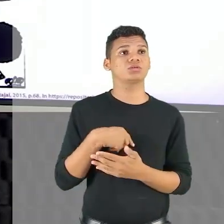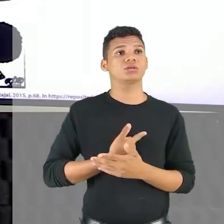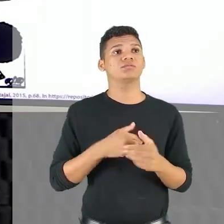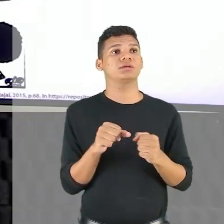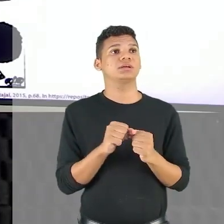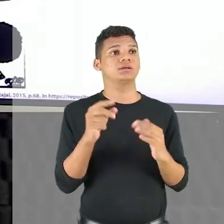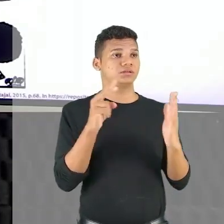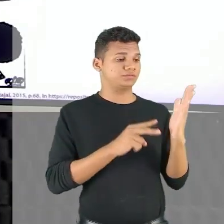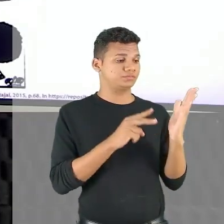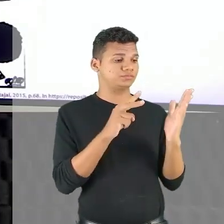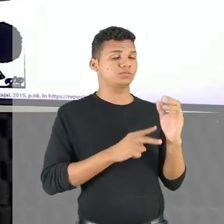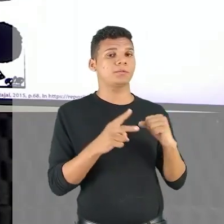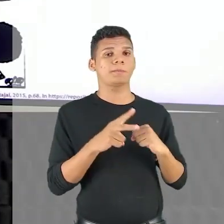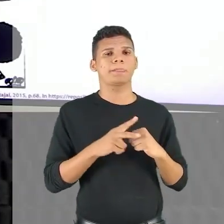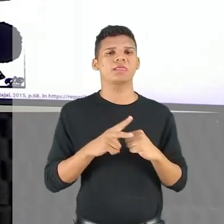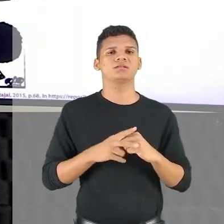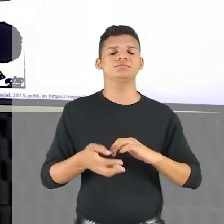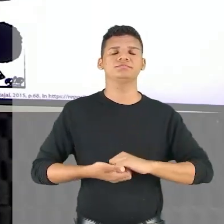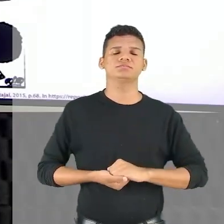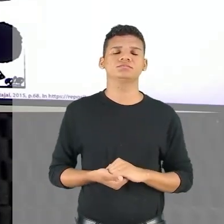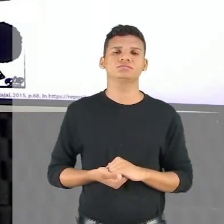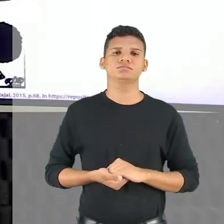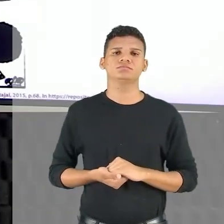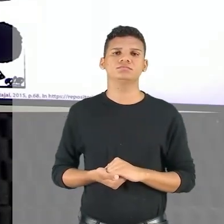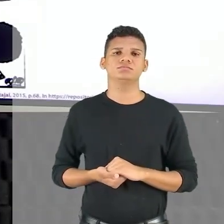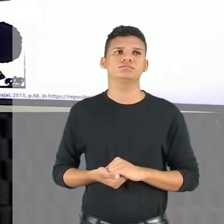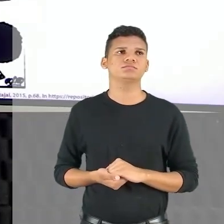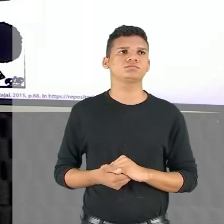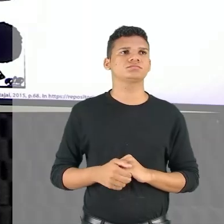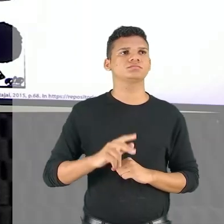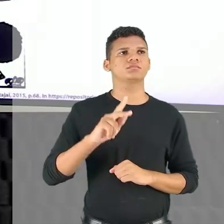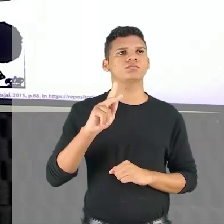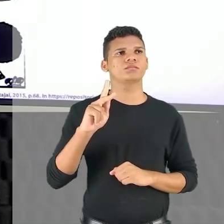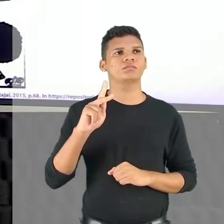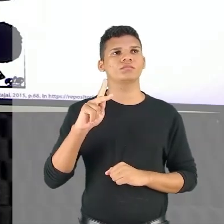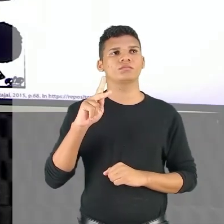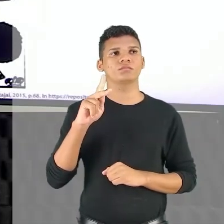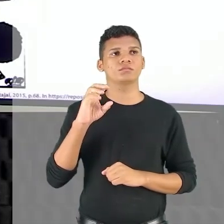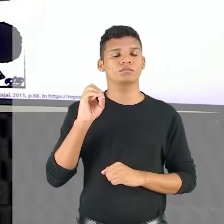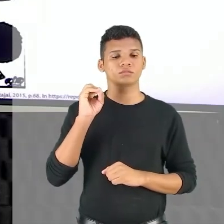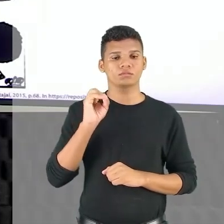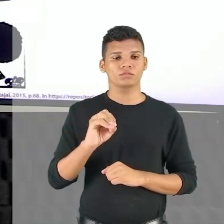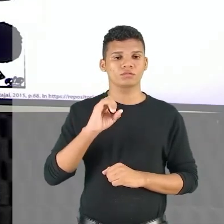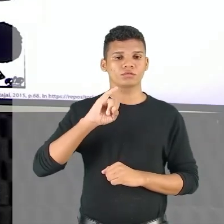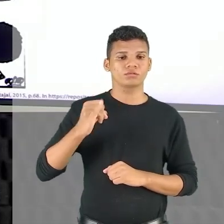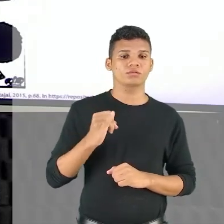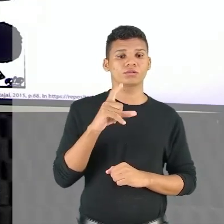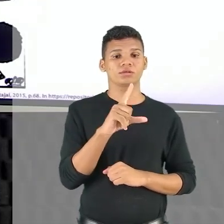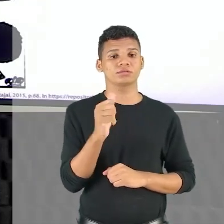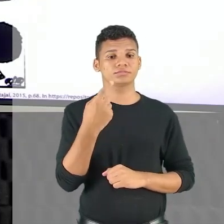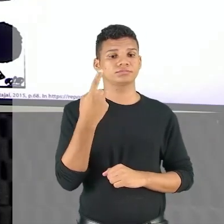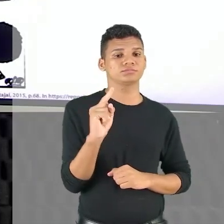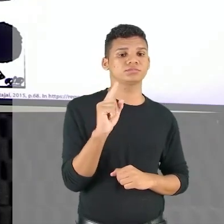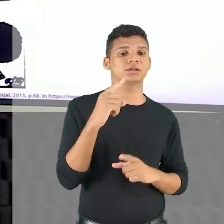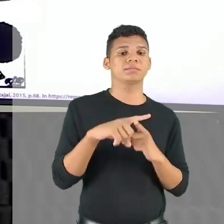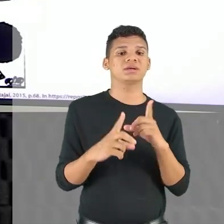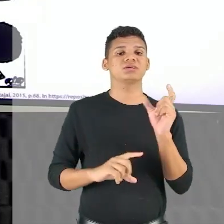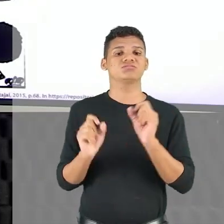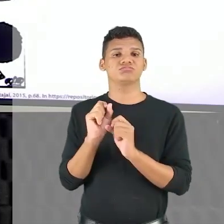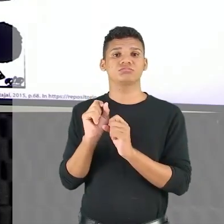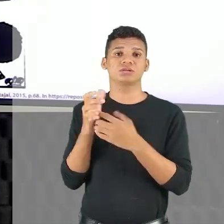leitura verbal. Ojalá. Ojalá é uma expressão linguística da língua espanhola que significa tomara